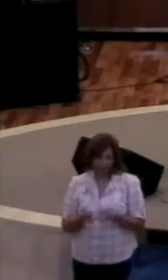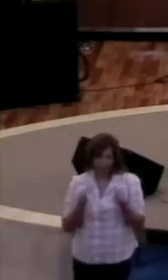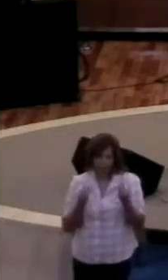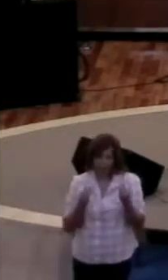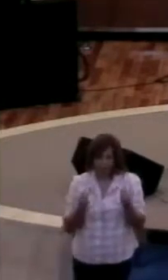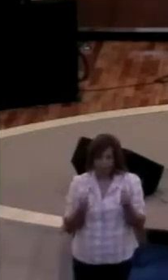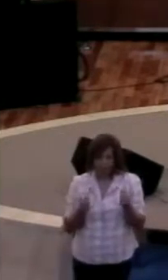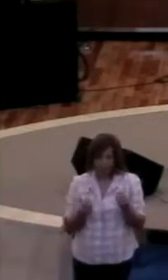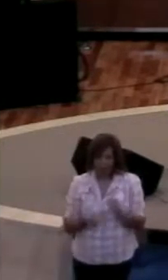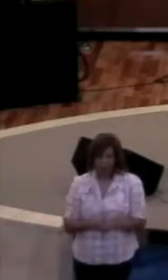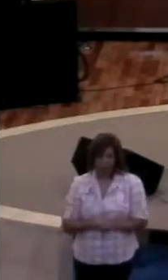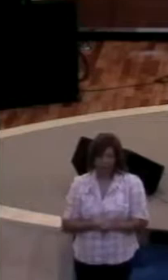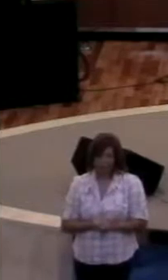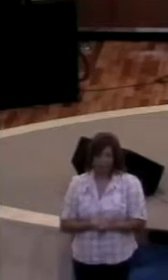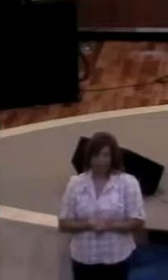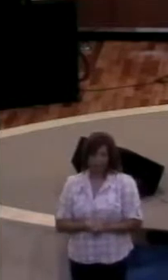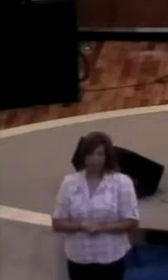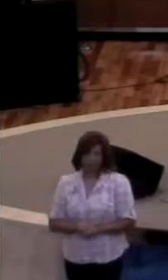onde estavam?